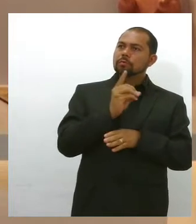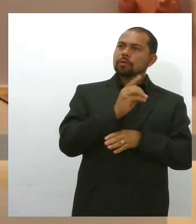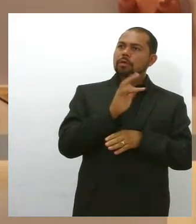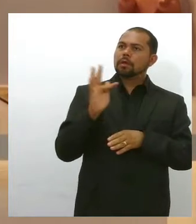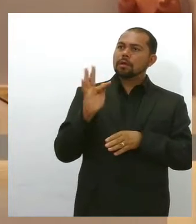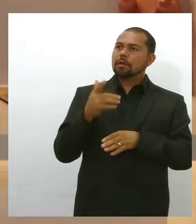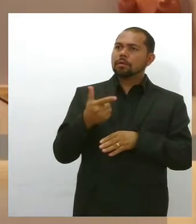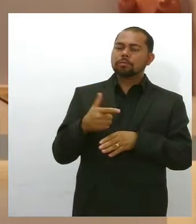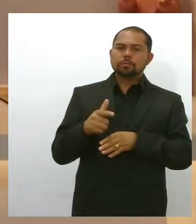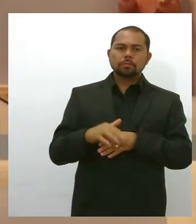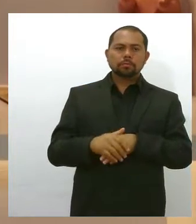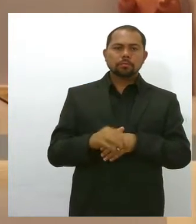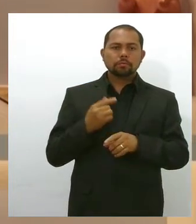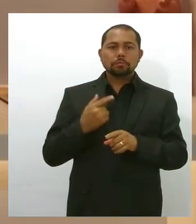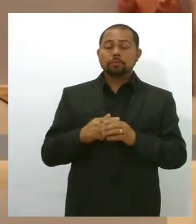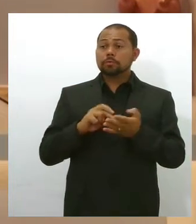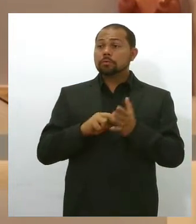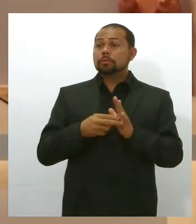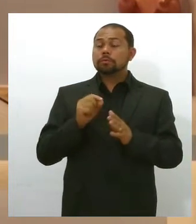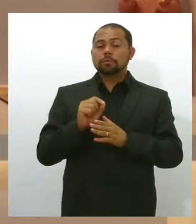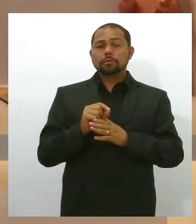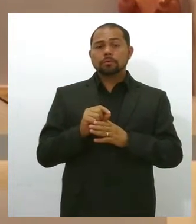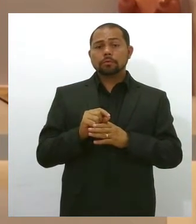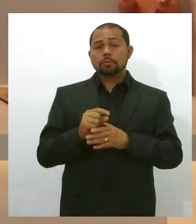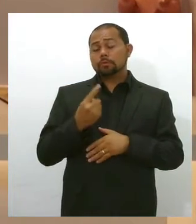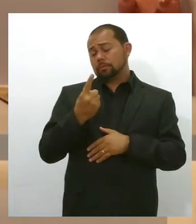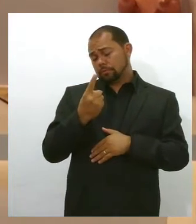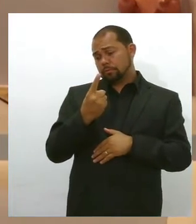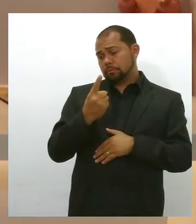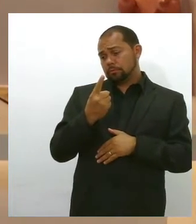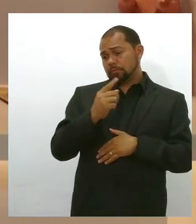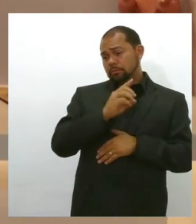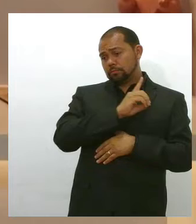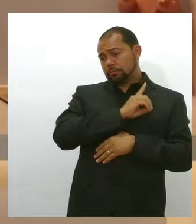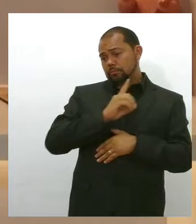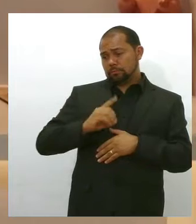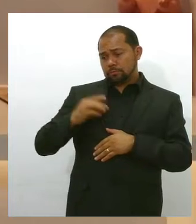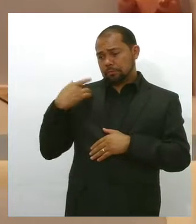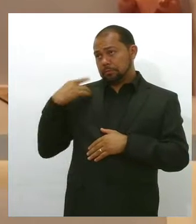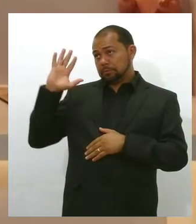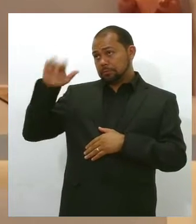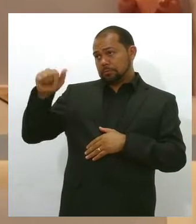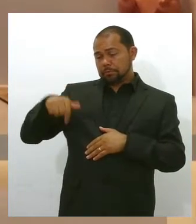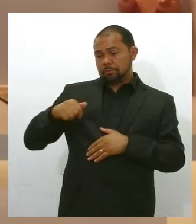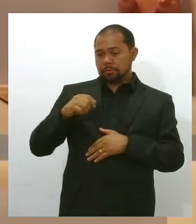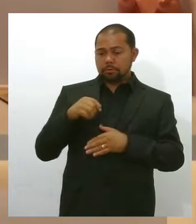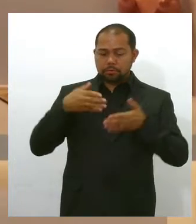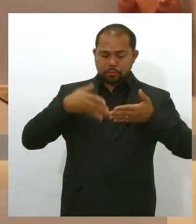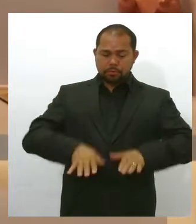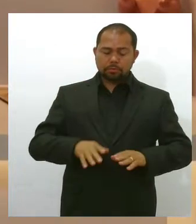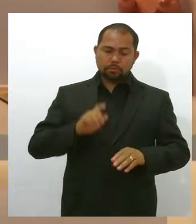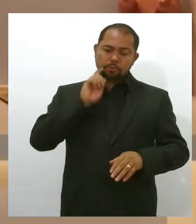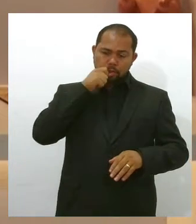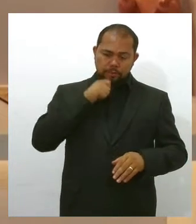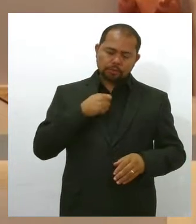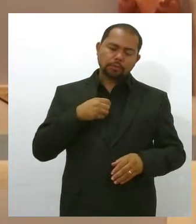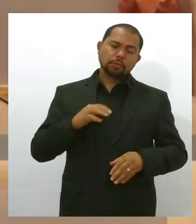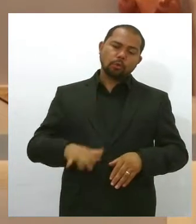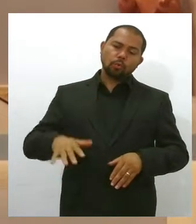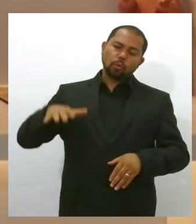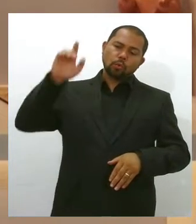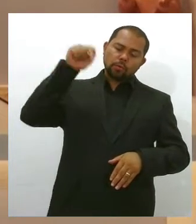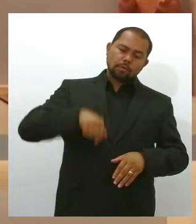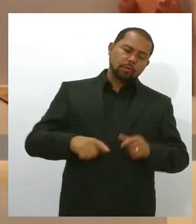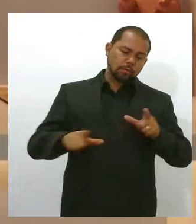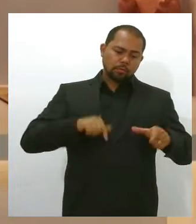candidato a deputado estadual de Aracaju que mora aqui e foi criado aqui reside aqui ele consegue obter votos de onde depois